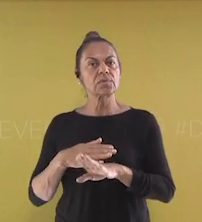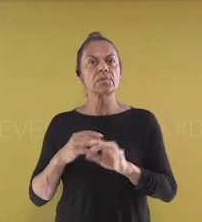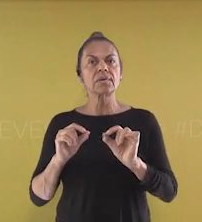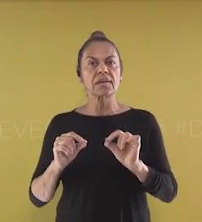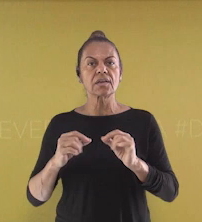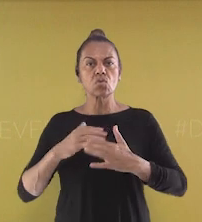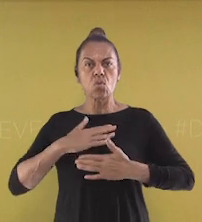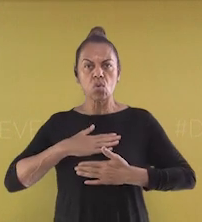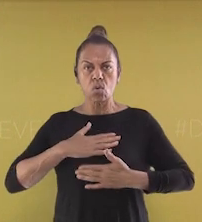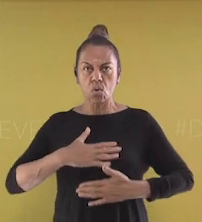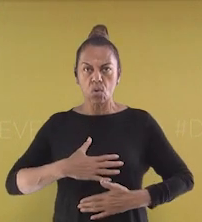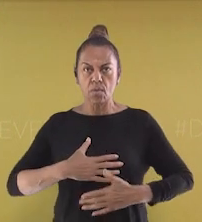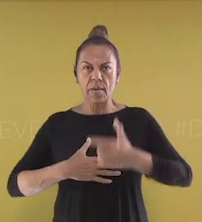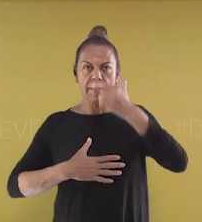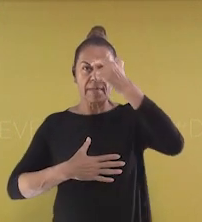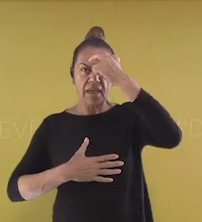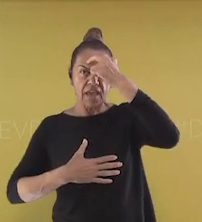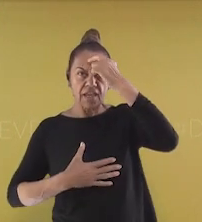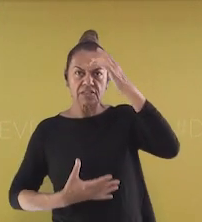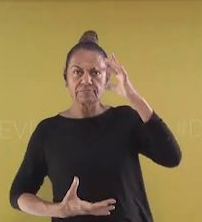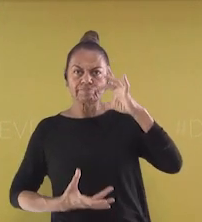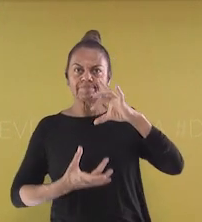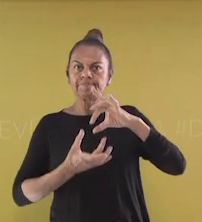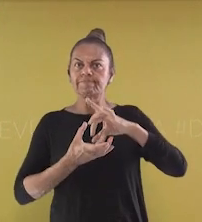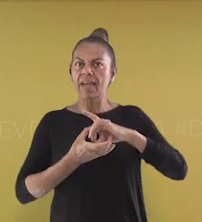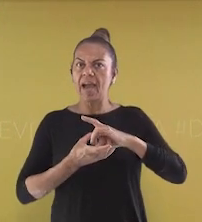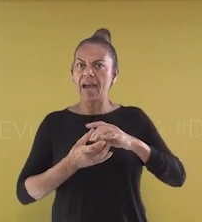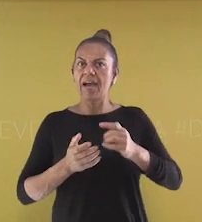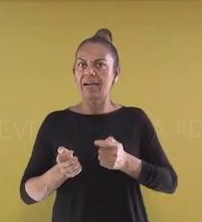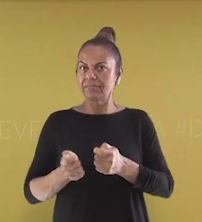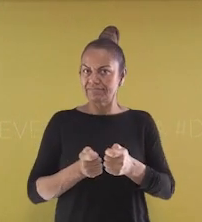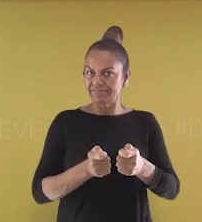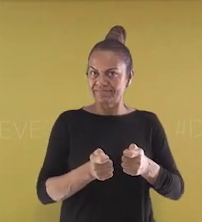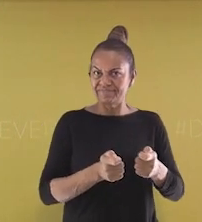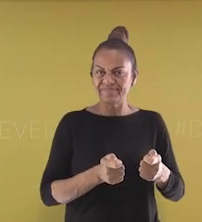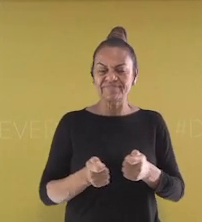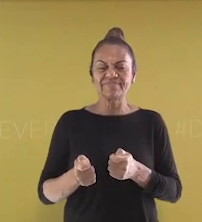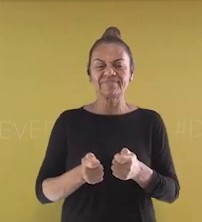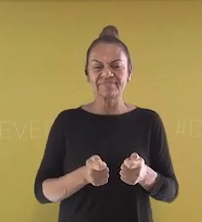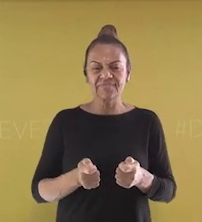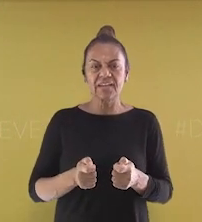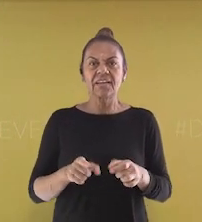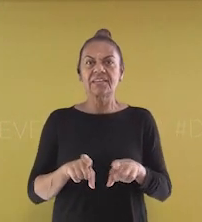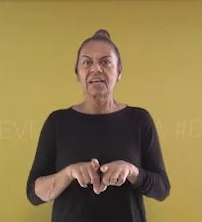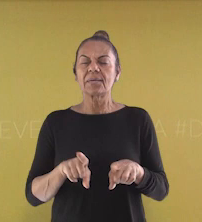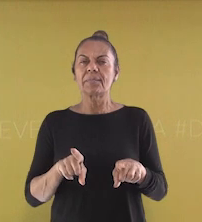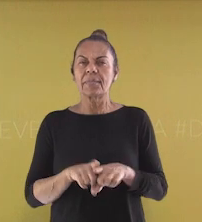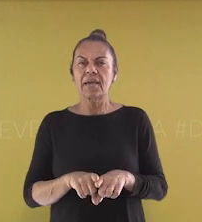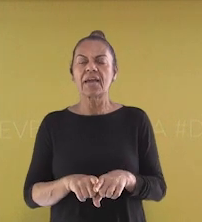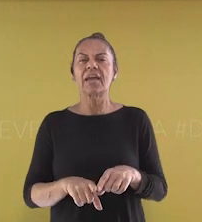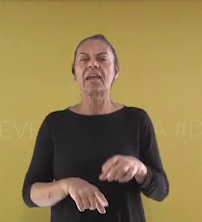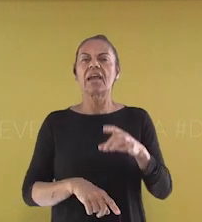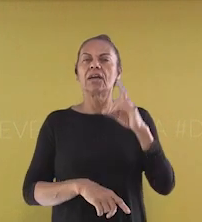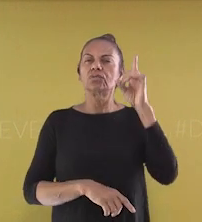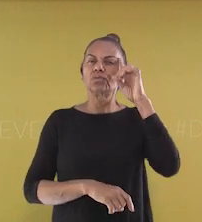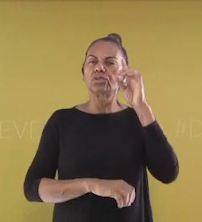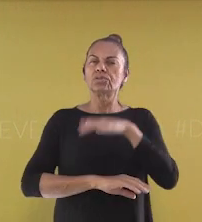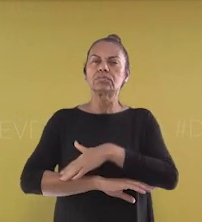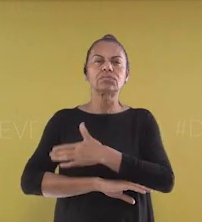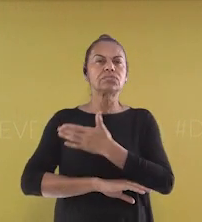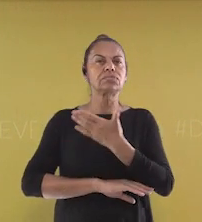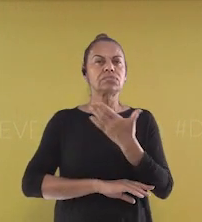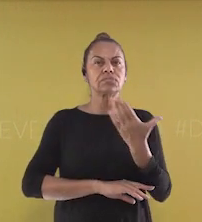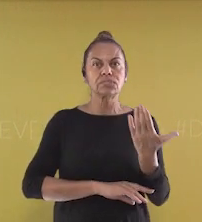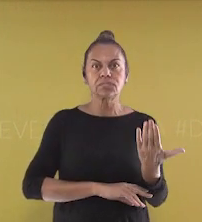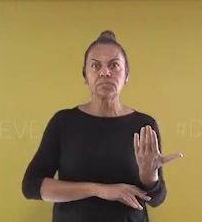e mente. E esses hábitos são desde a prática de atividade física diária até uma boa noite de